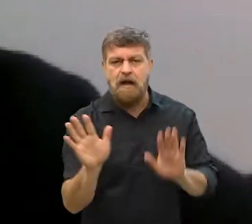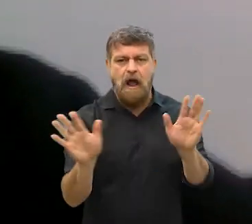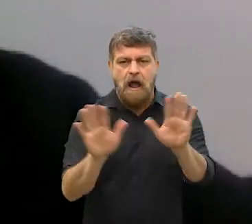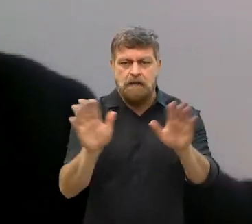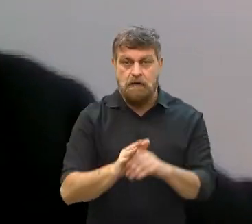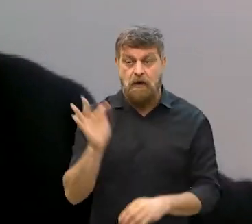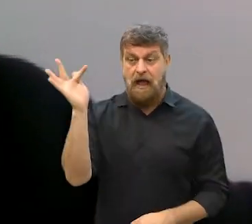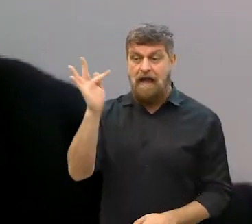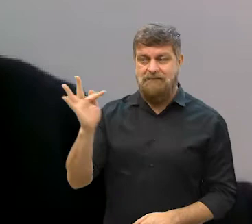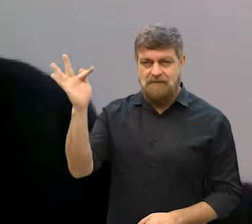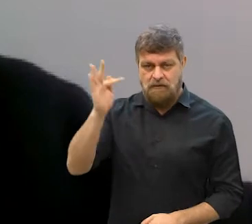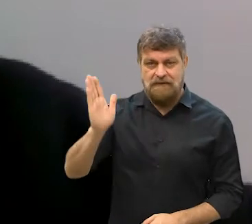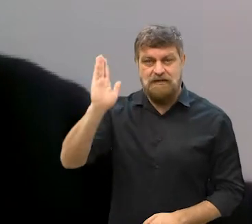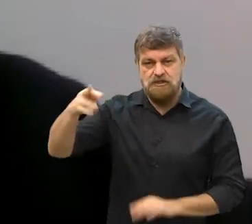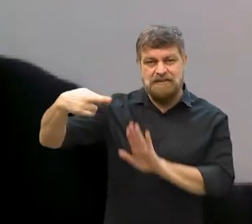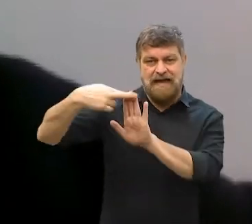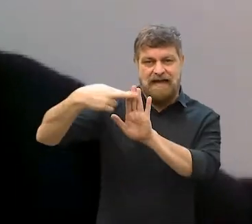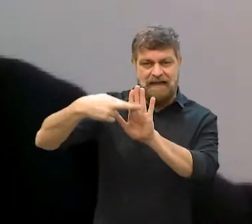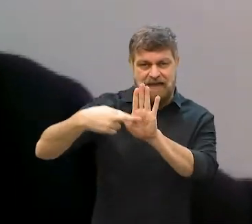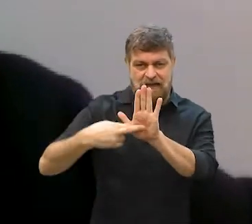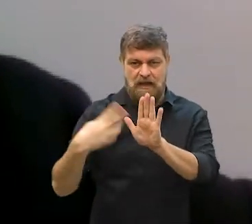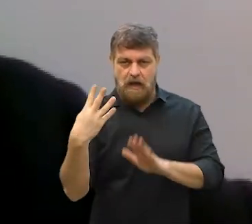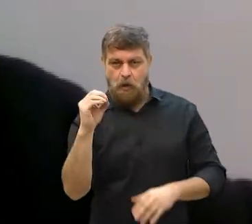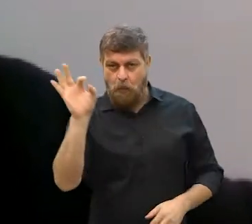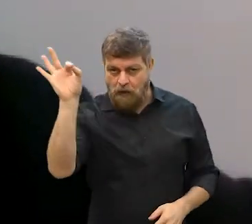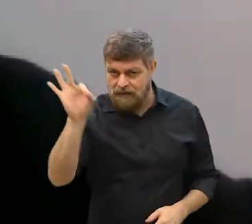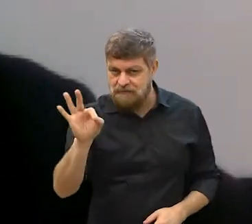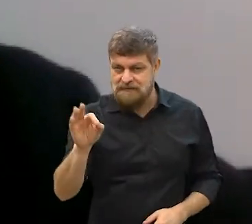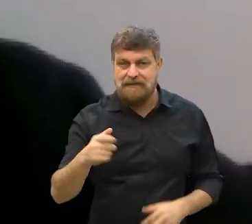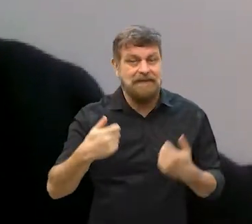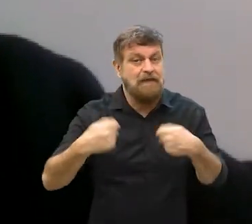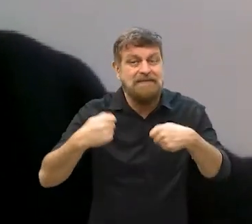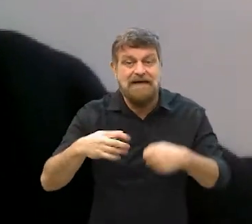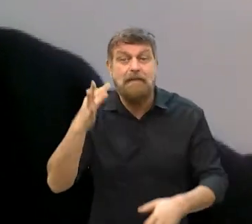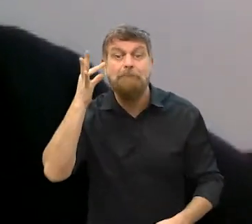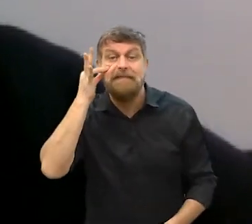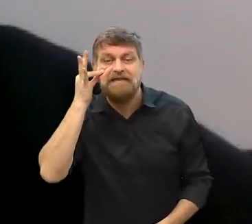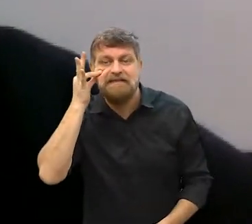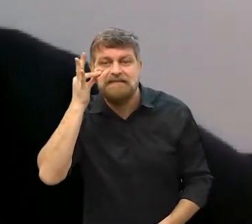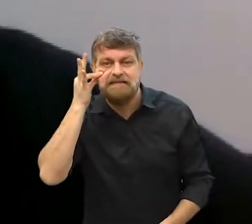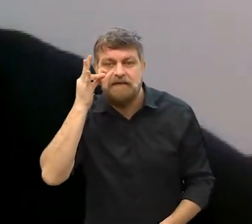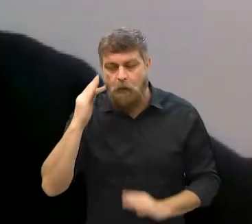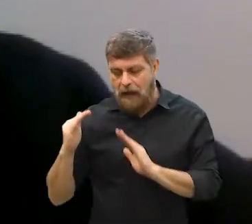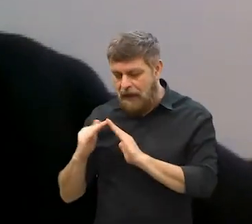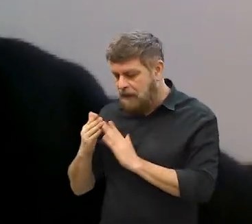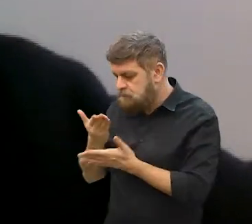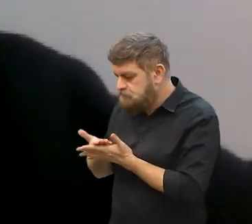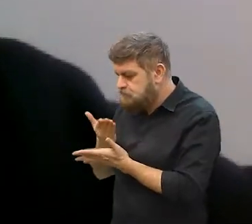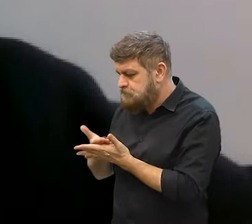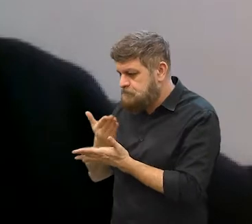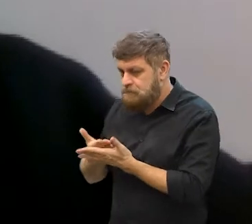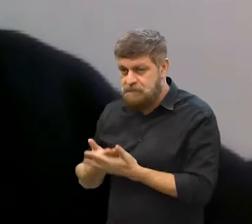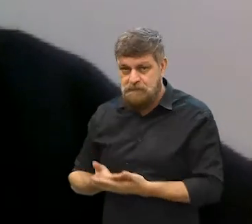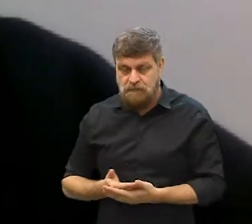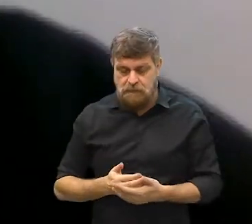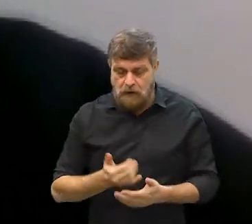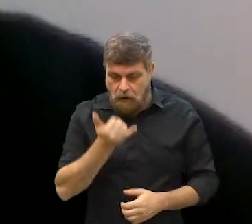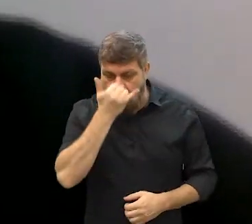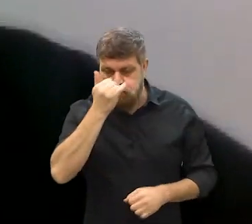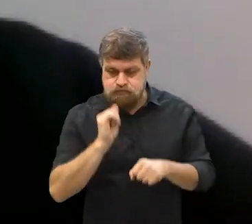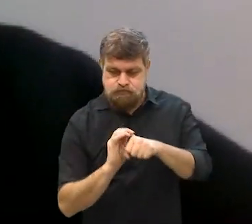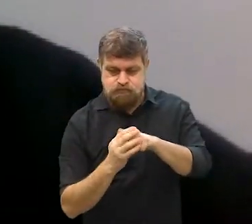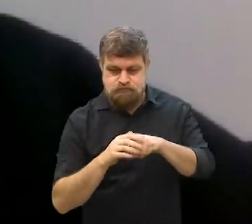já tinha uma regulação de 40% não presencial. Quando nós vivemos esse momento, que